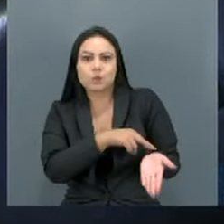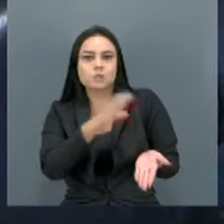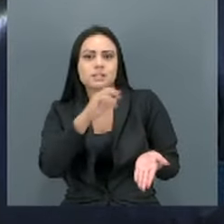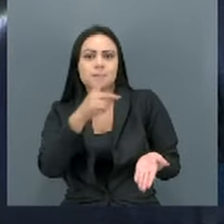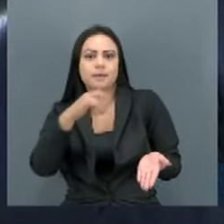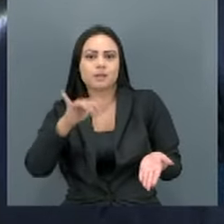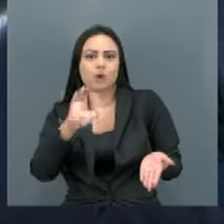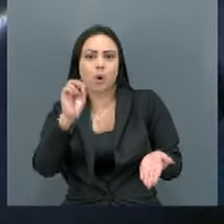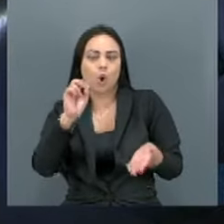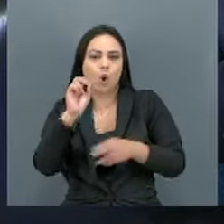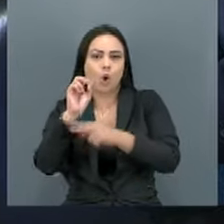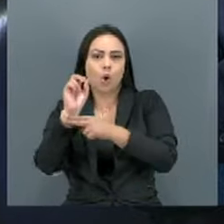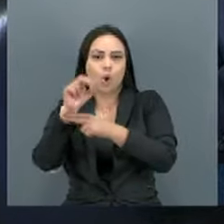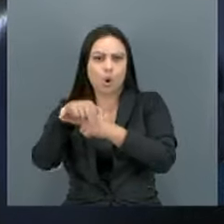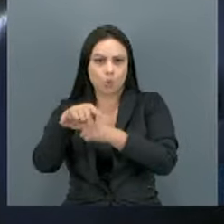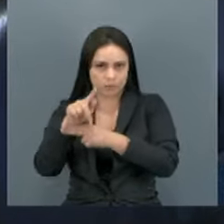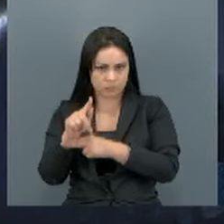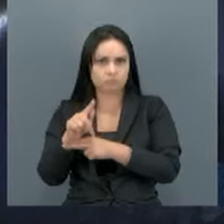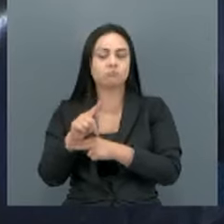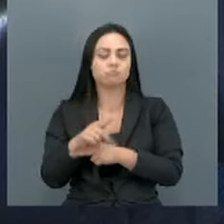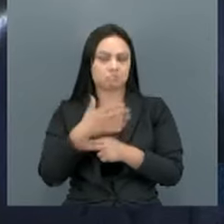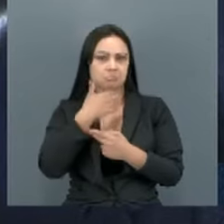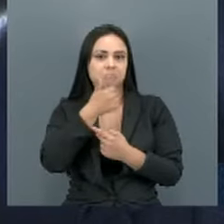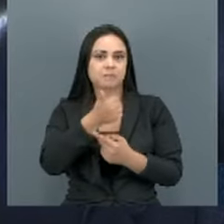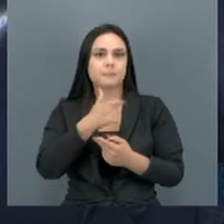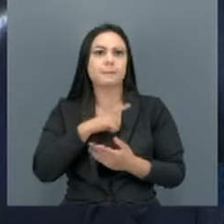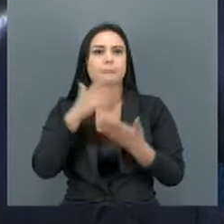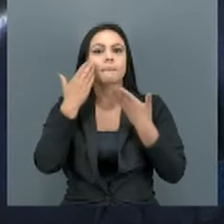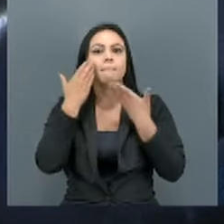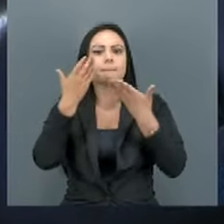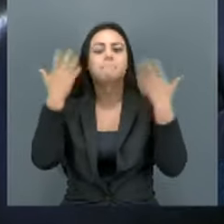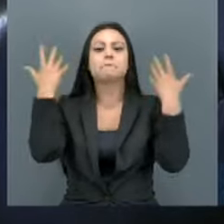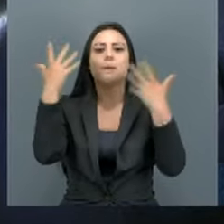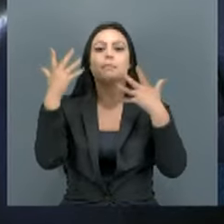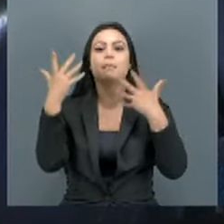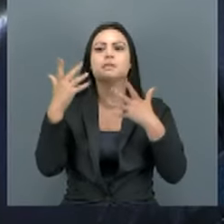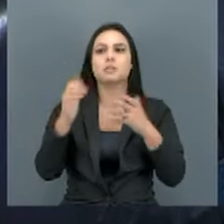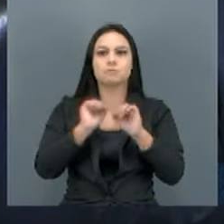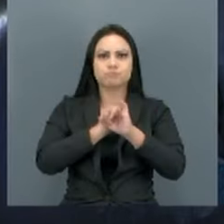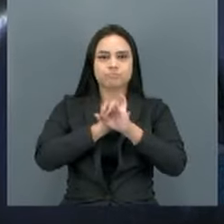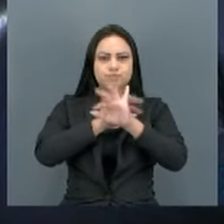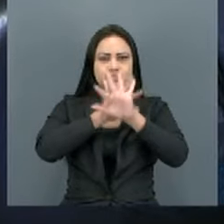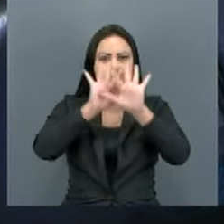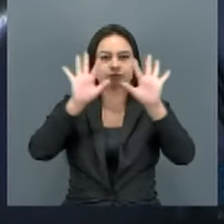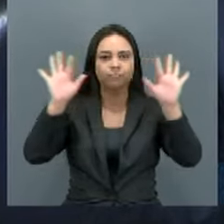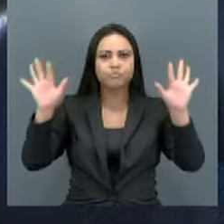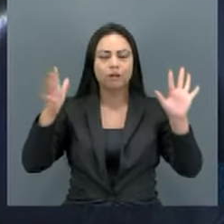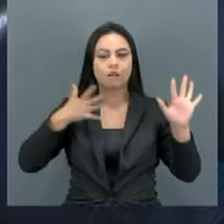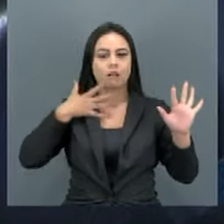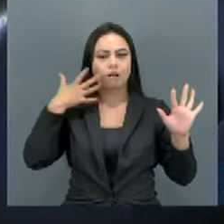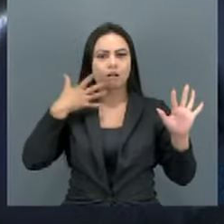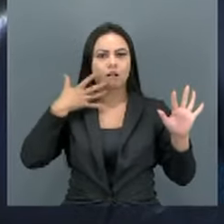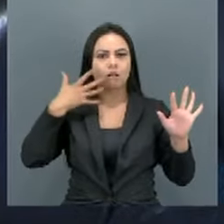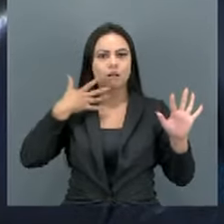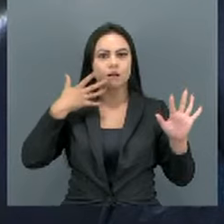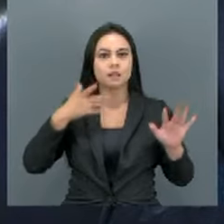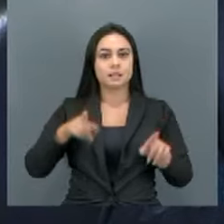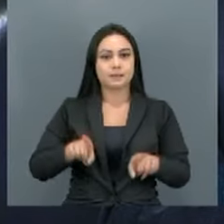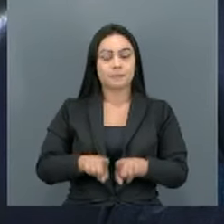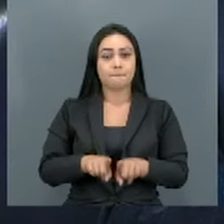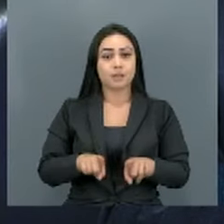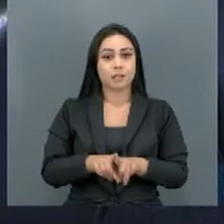Então, quero parabenizar ao Tchau pela clareza, pela veemência e, acima de